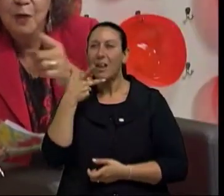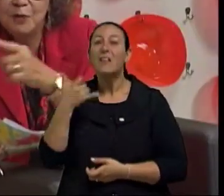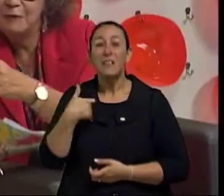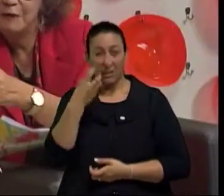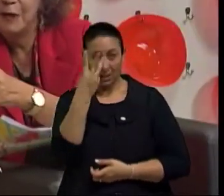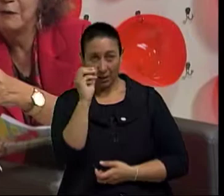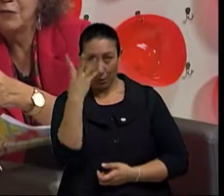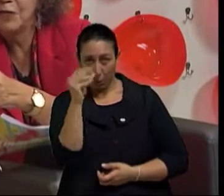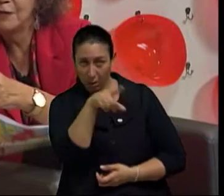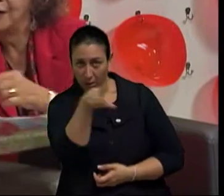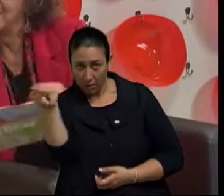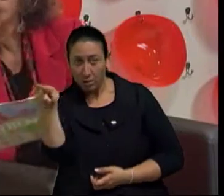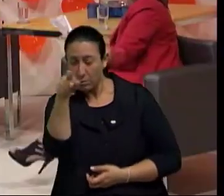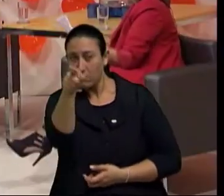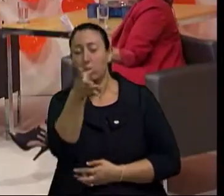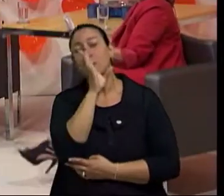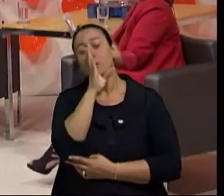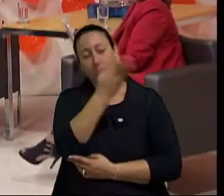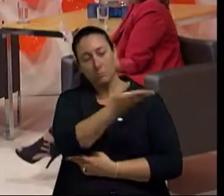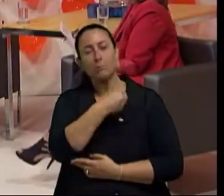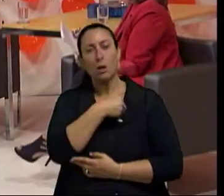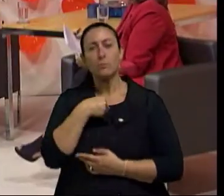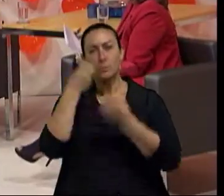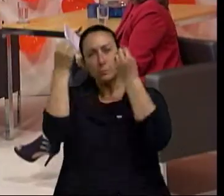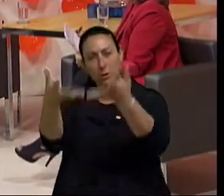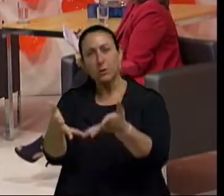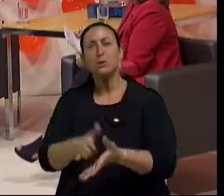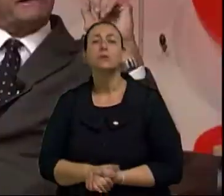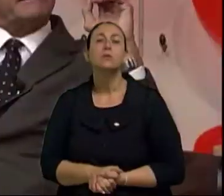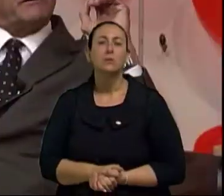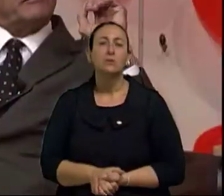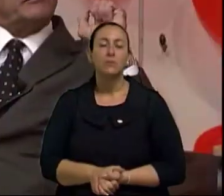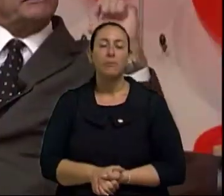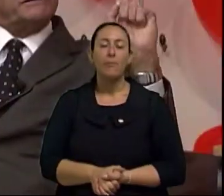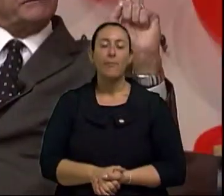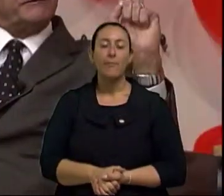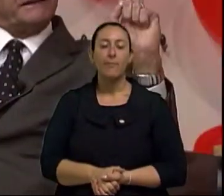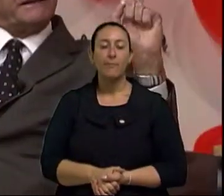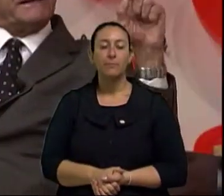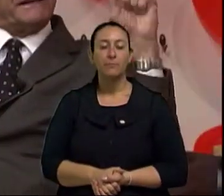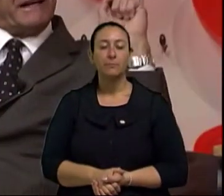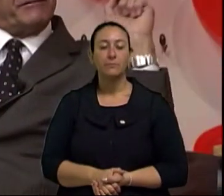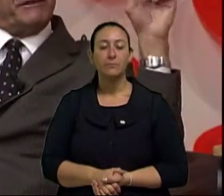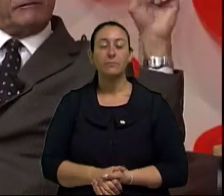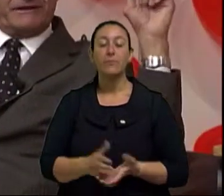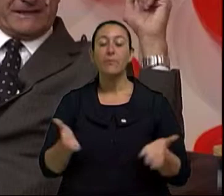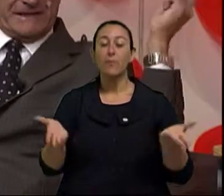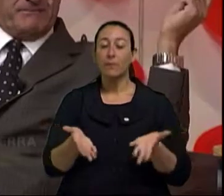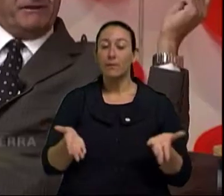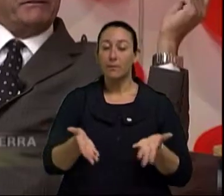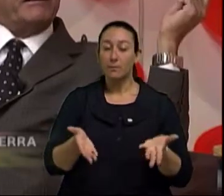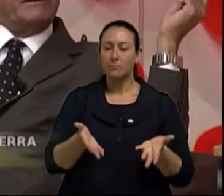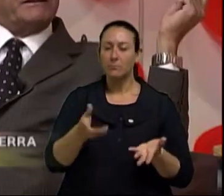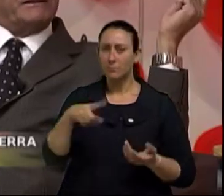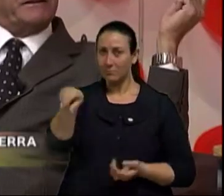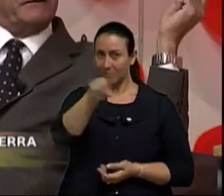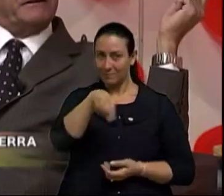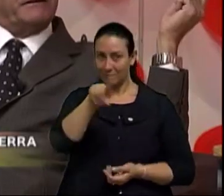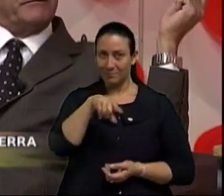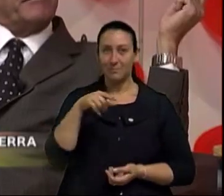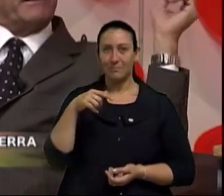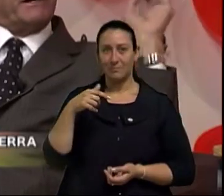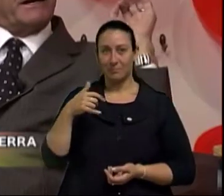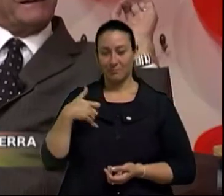nos ouvindo? Pois ele vai falar para vocês agora. Esse que tem 30 e 40 hoje, que está vendo, que está sabendo que vai